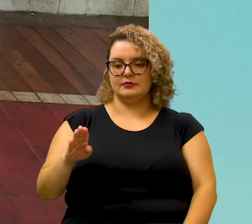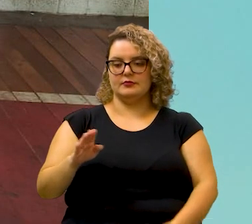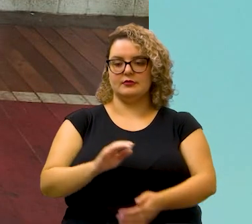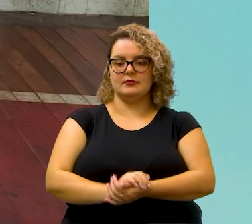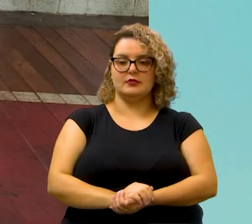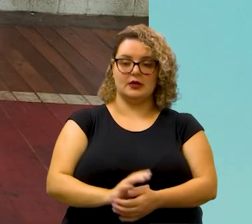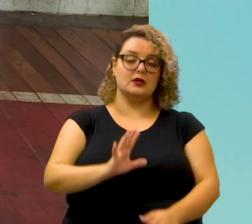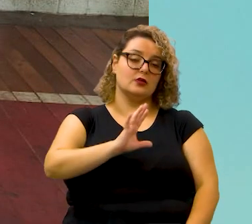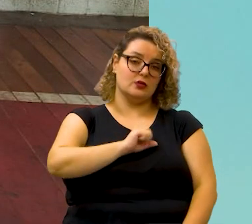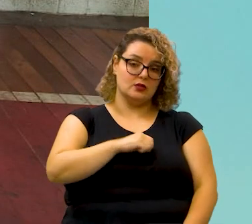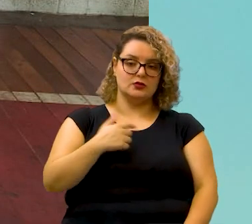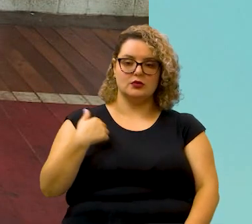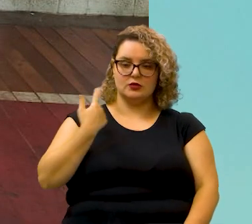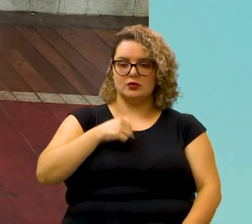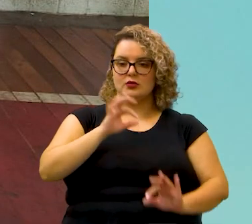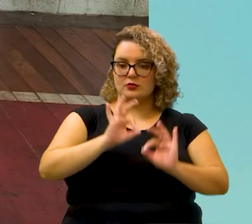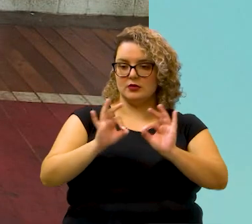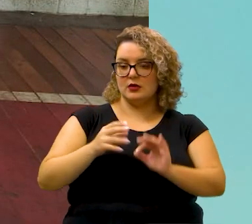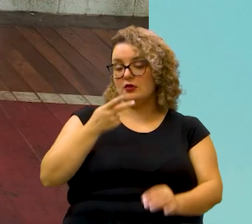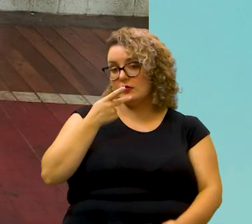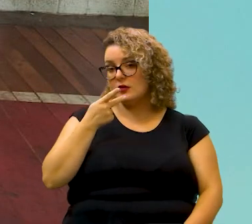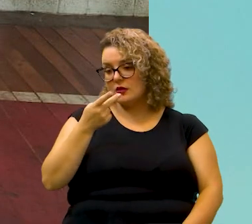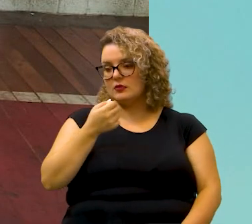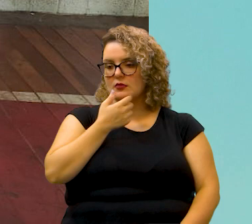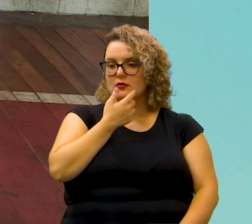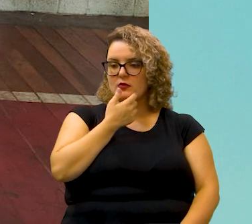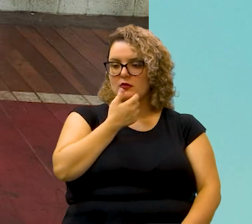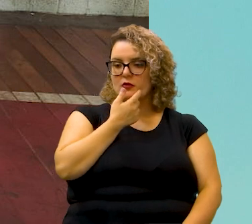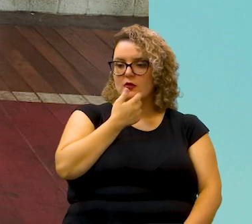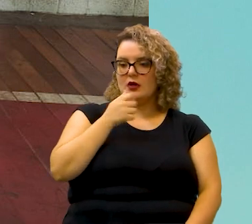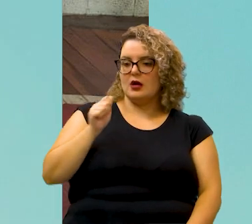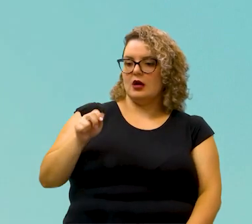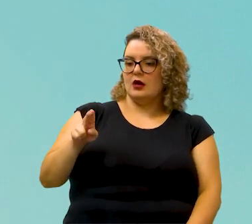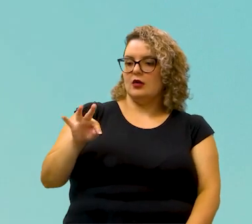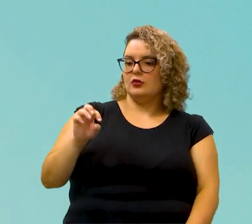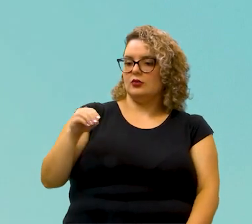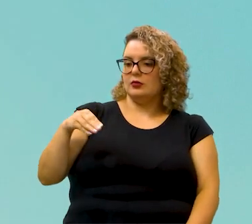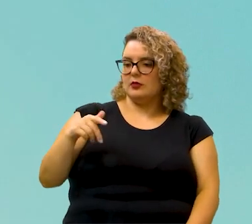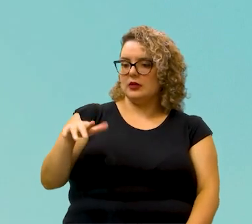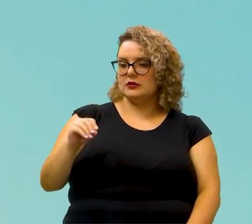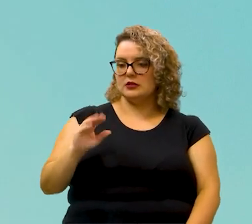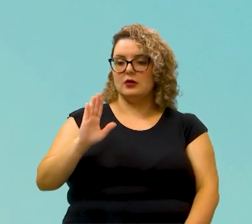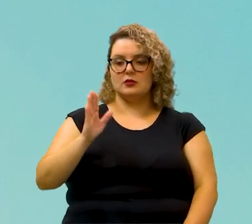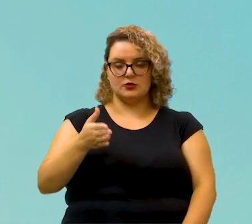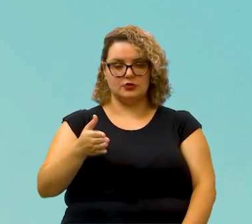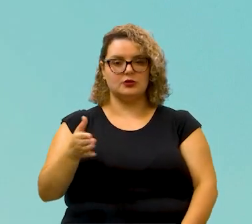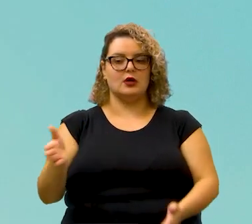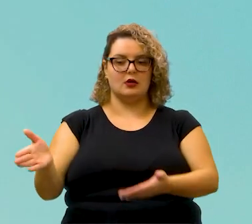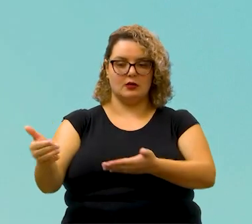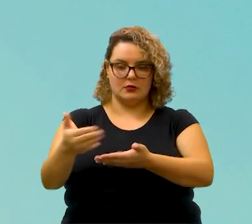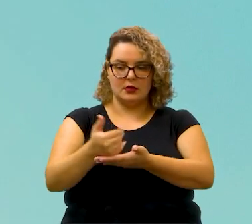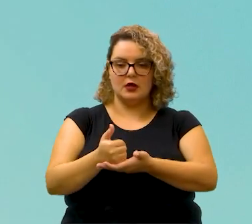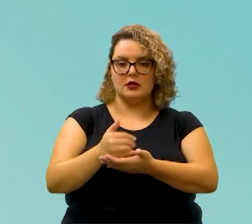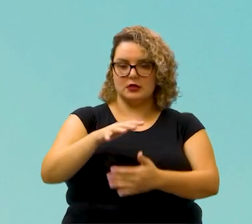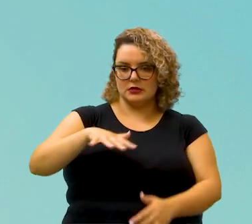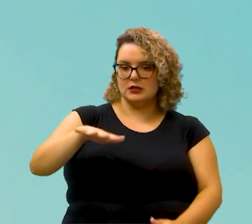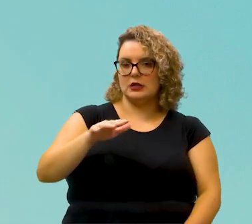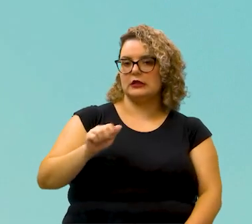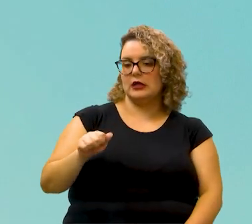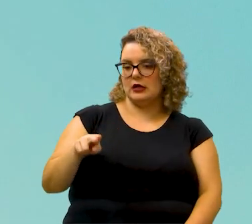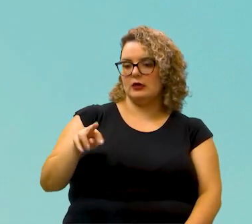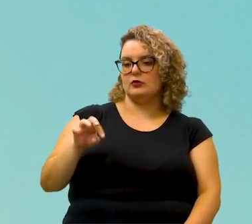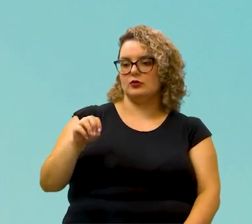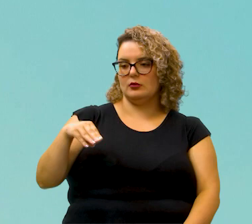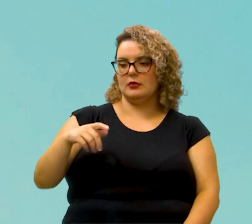Bentotec, ele gostou do nosso projeto e ele comentou que o nosso projeto é uma espécie de automação. E eu já estava cogitando em seguir mais essa área